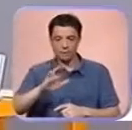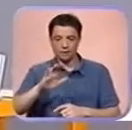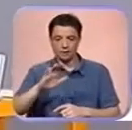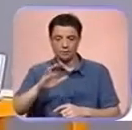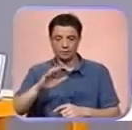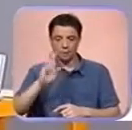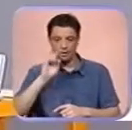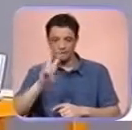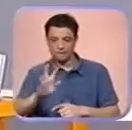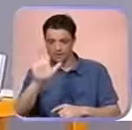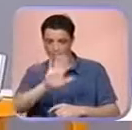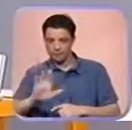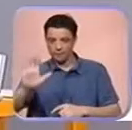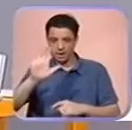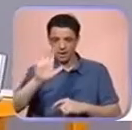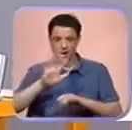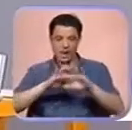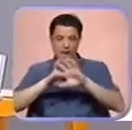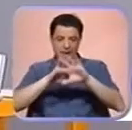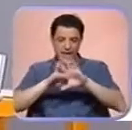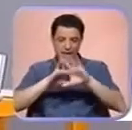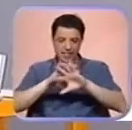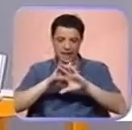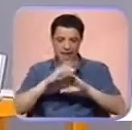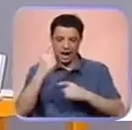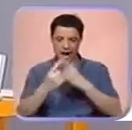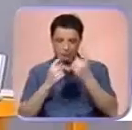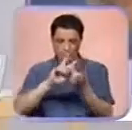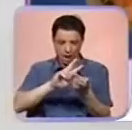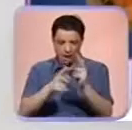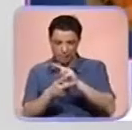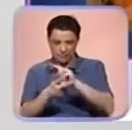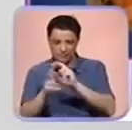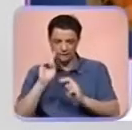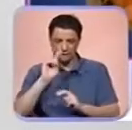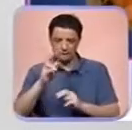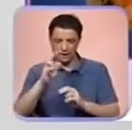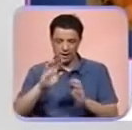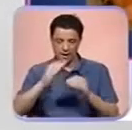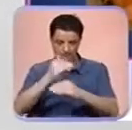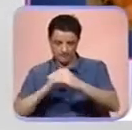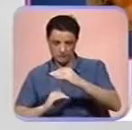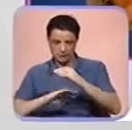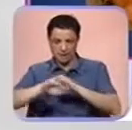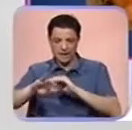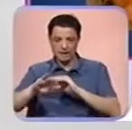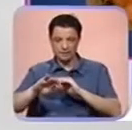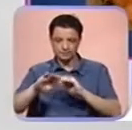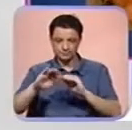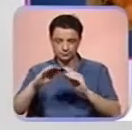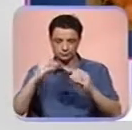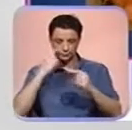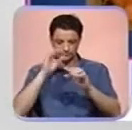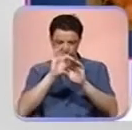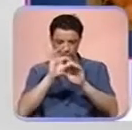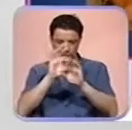forma de detecção. É uma grelha que se chama uma grelha Damsler, e quando existem alterações, como as que vemos em baixo à direita, distorção de linhas, às vezes